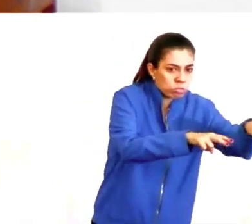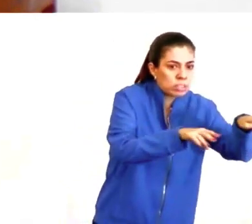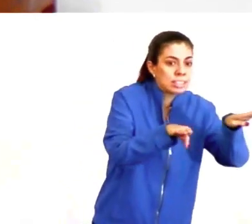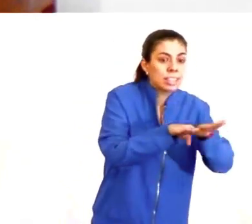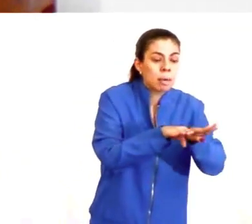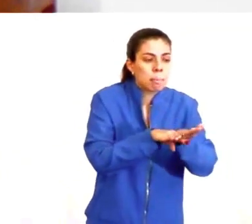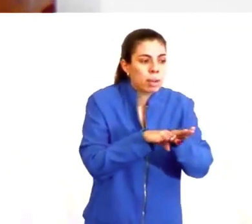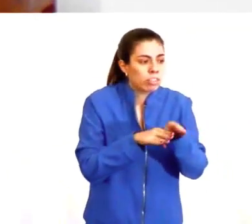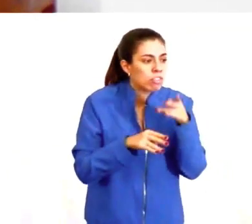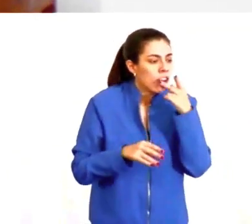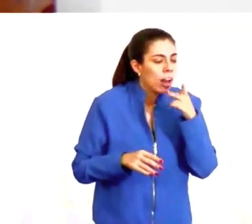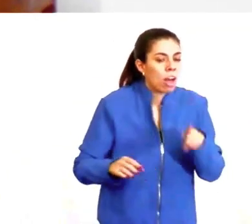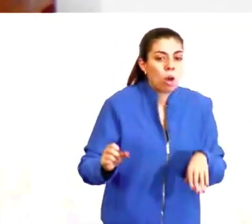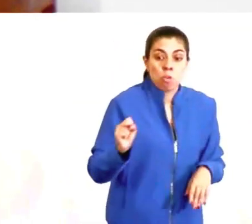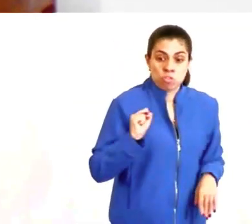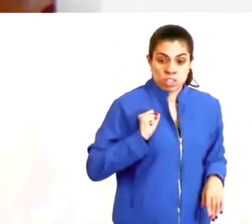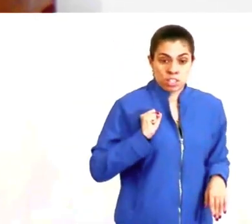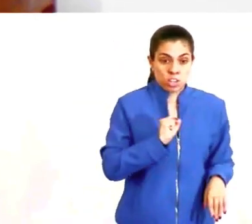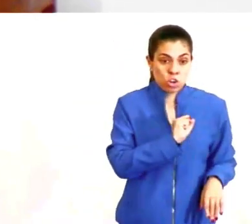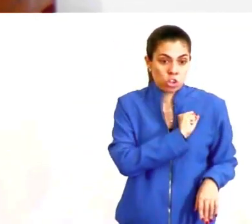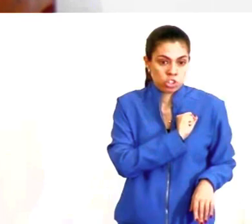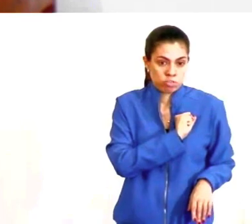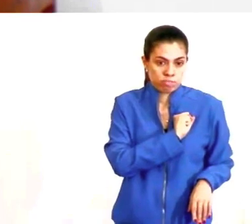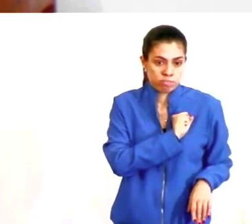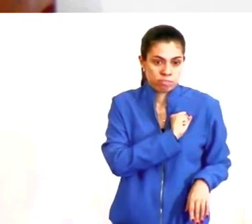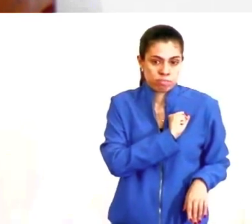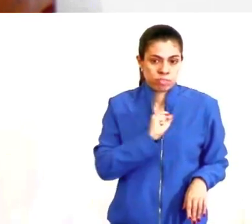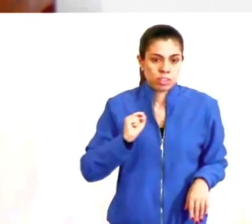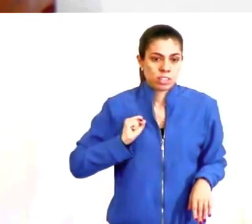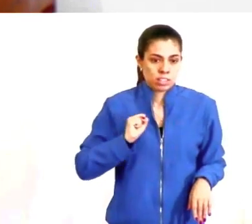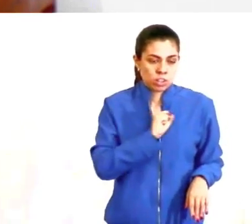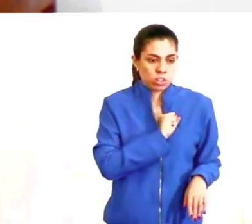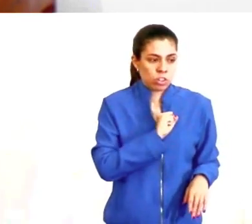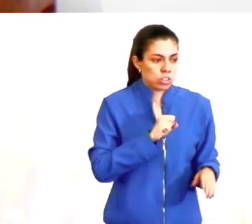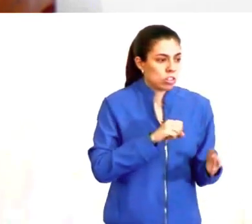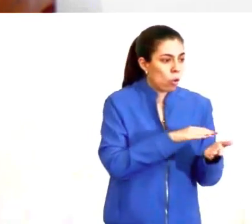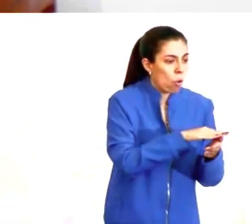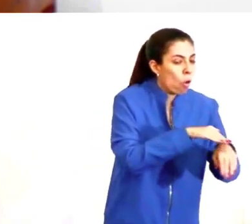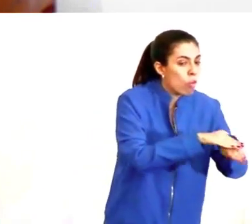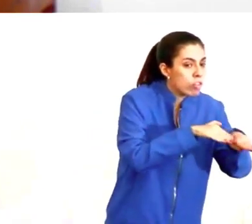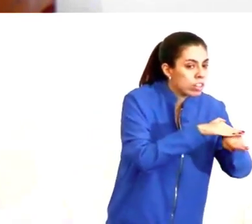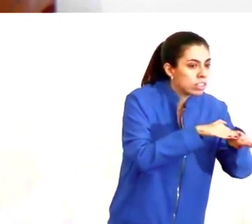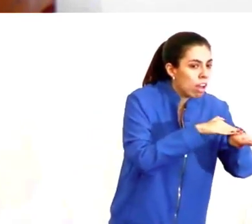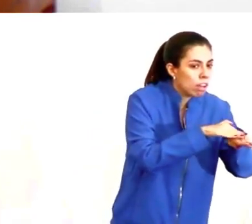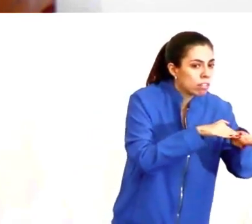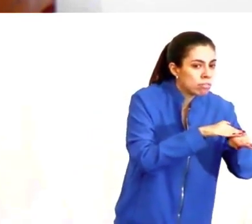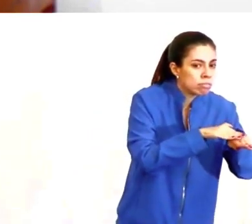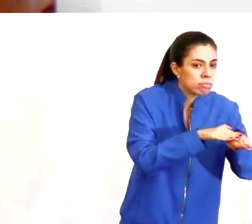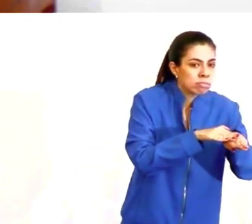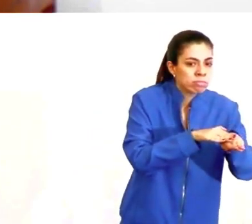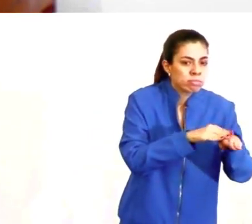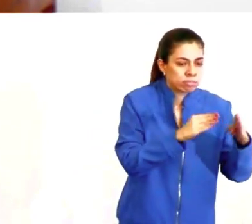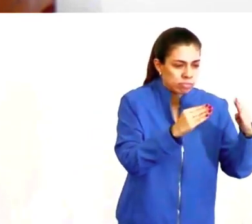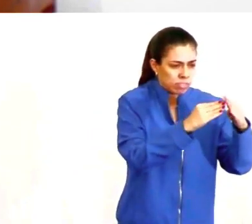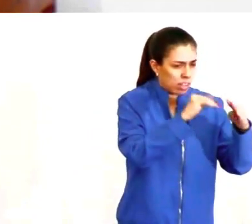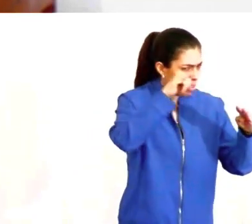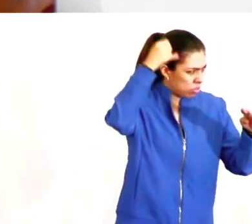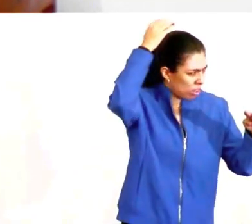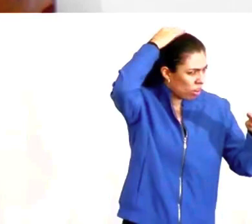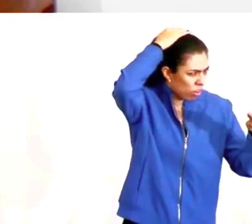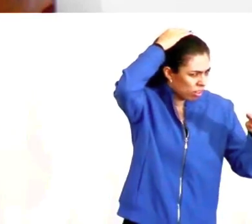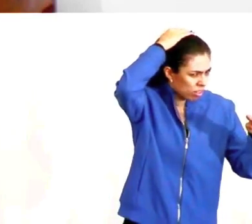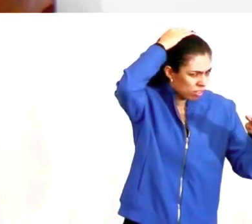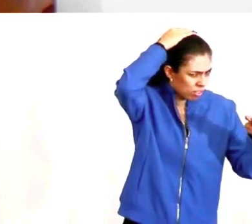se pareceram como mortos, diz o texto que nós já lemos. No entanto, não é isso que eles vão dizer.